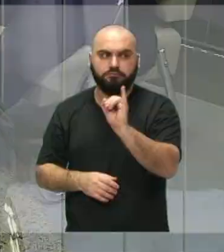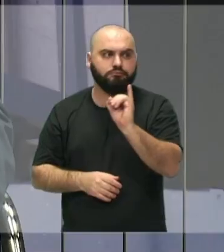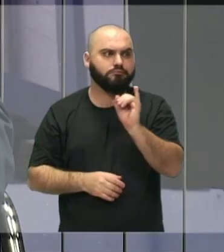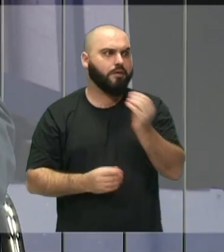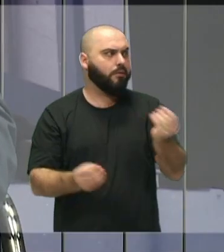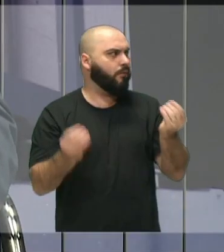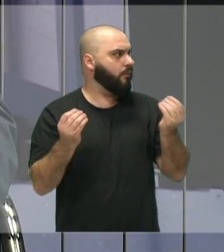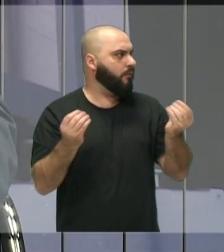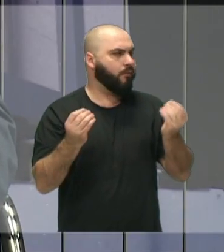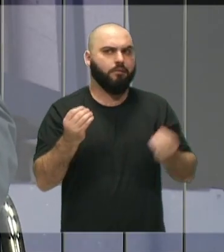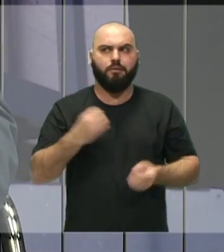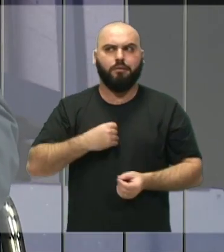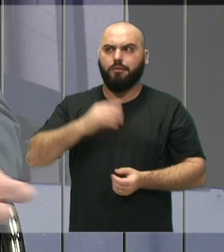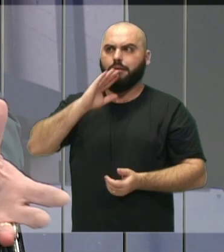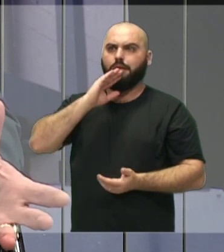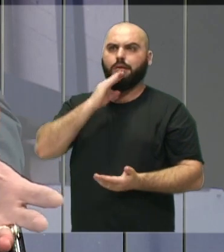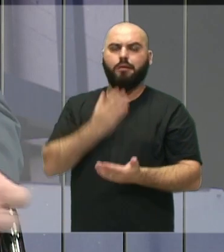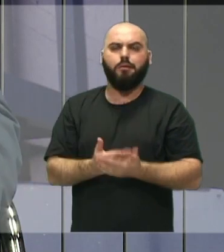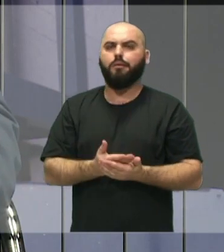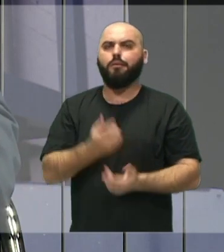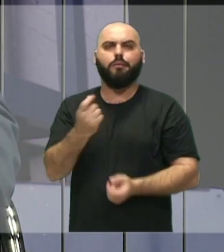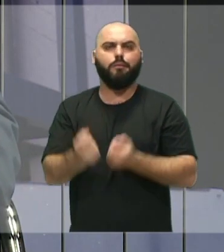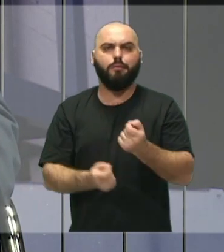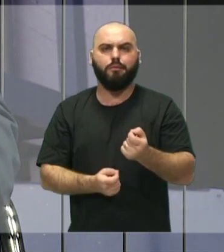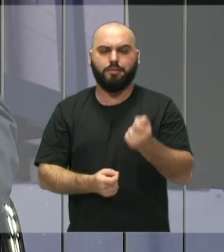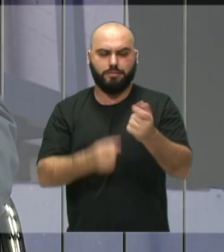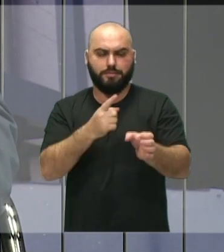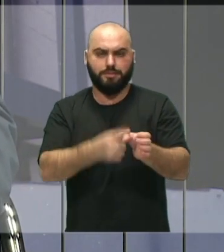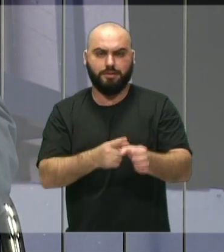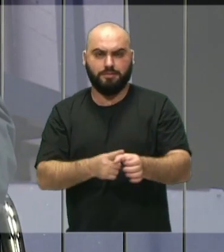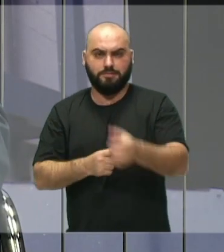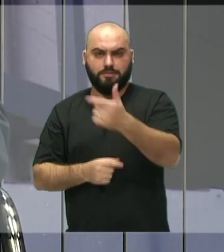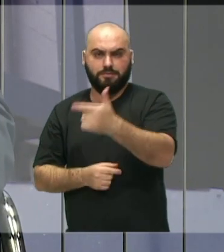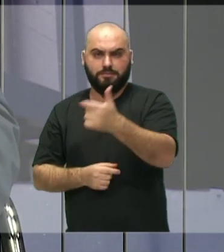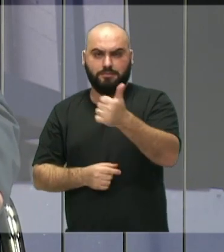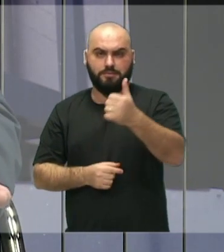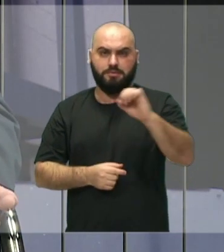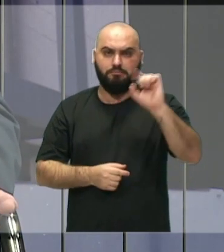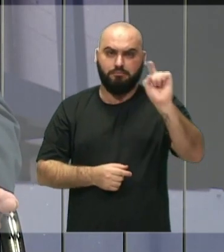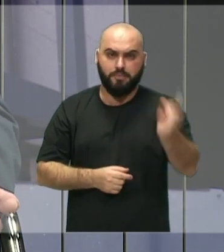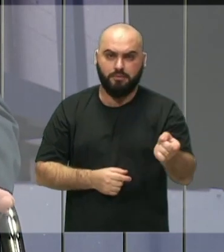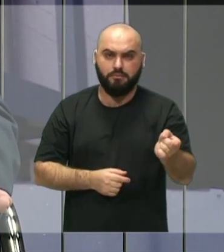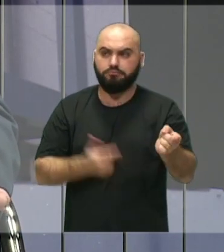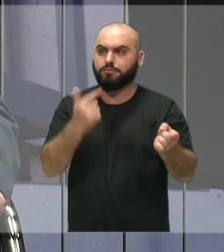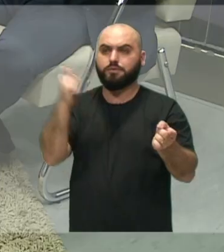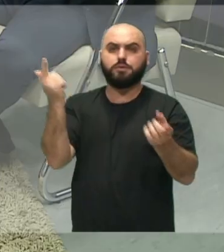admitir uma cidade com 210 mil habitantes e a gente não tem uma equipe